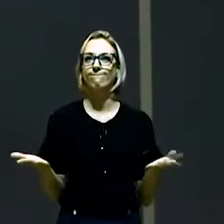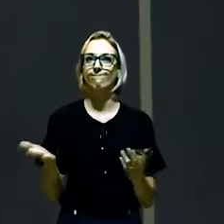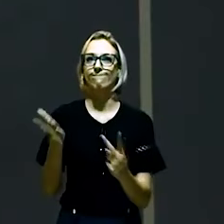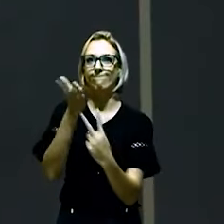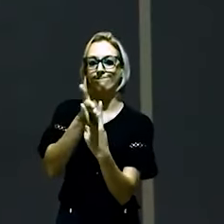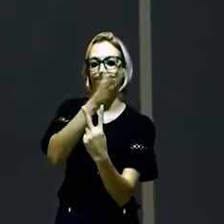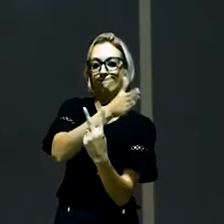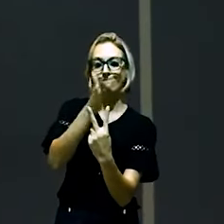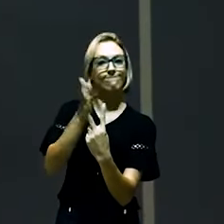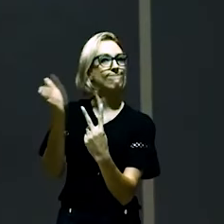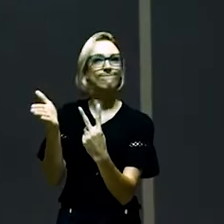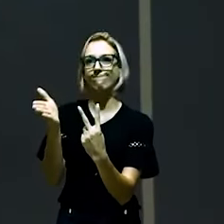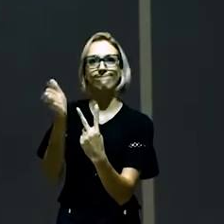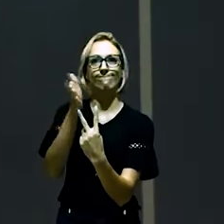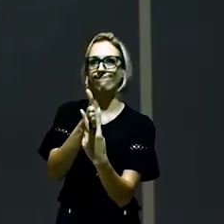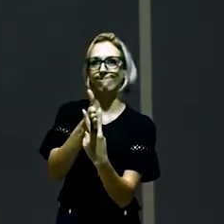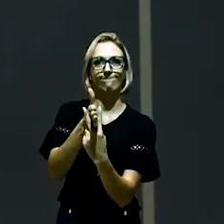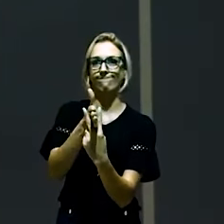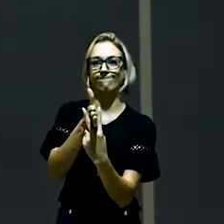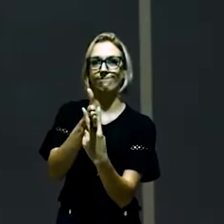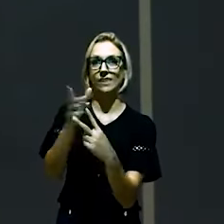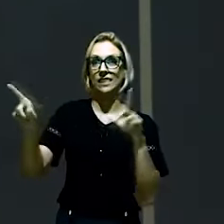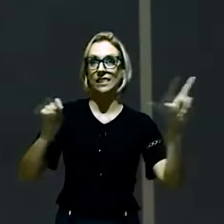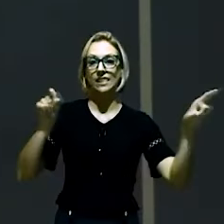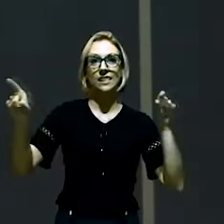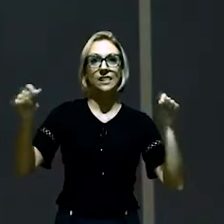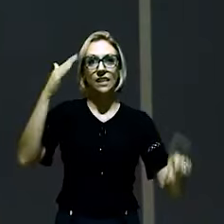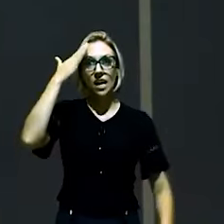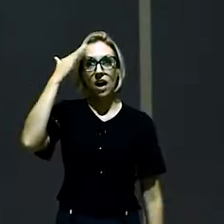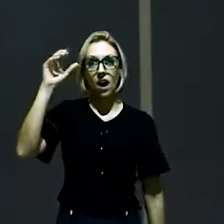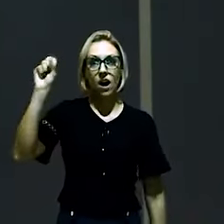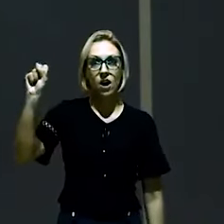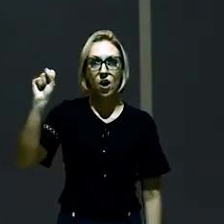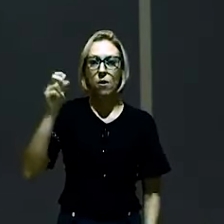Não entre pelo caminho de Salomão, não. Não, por favor, não.